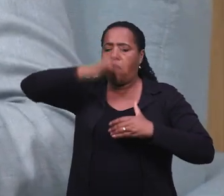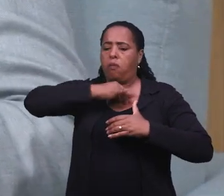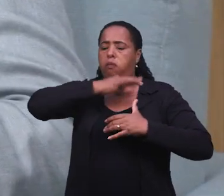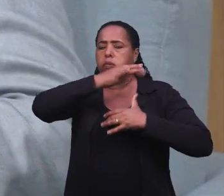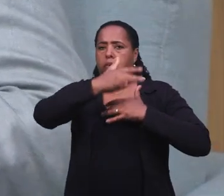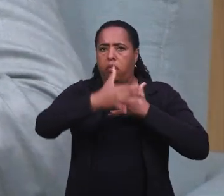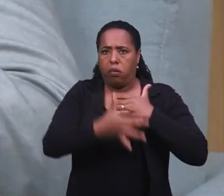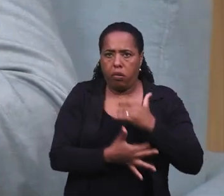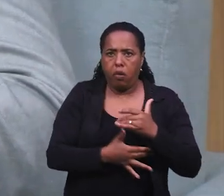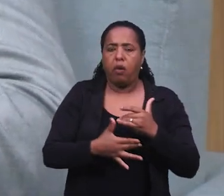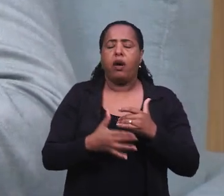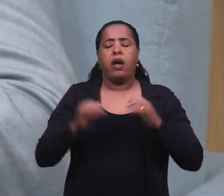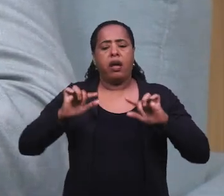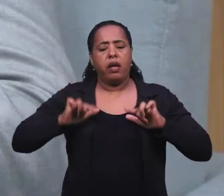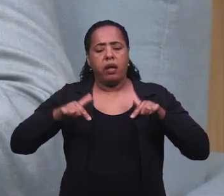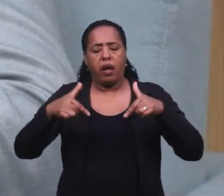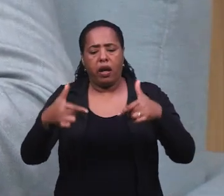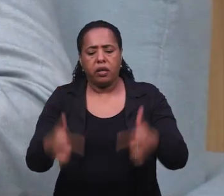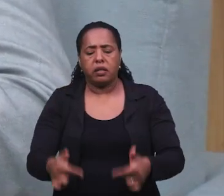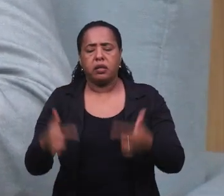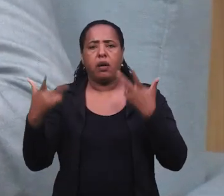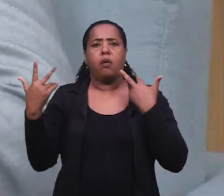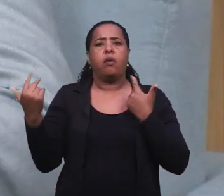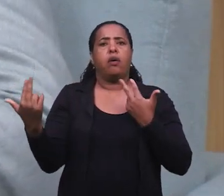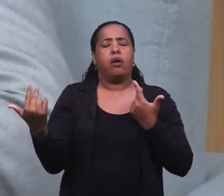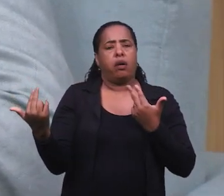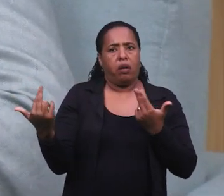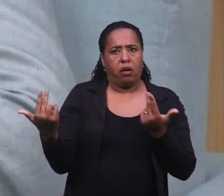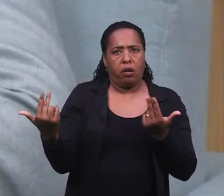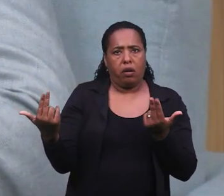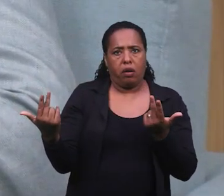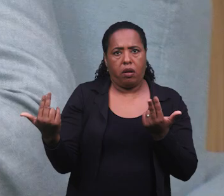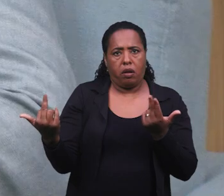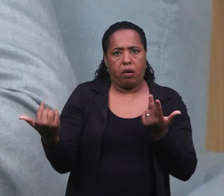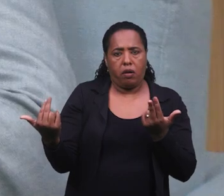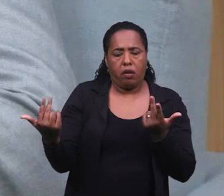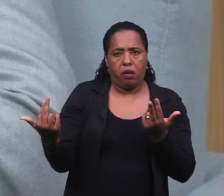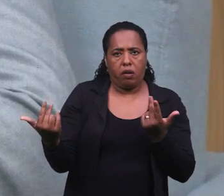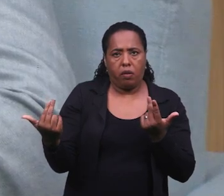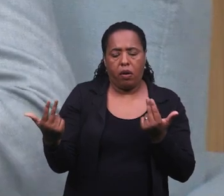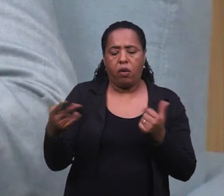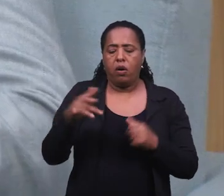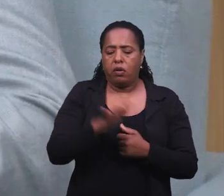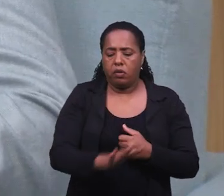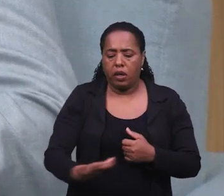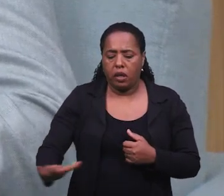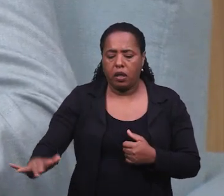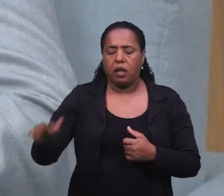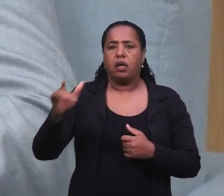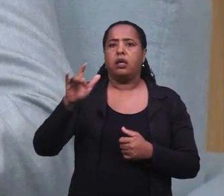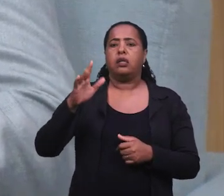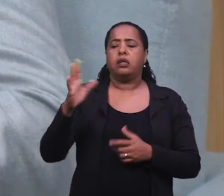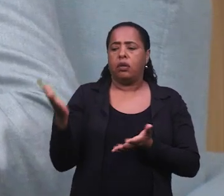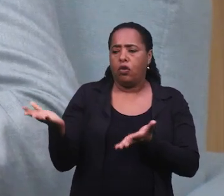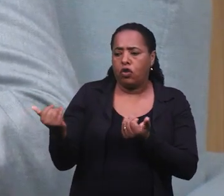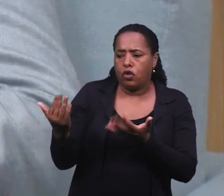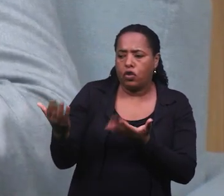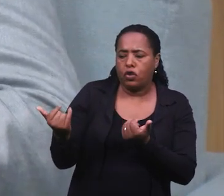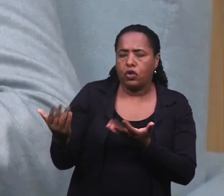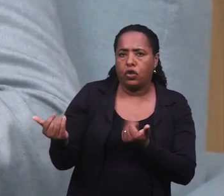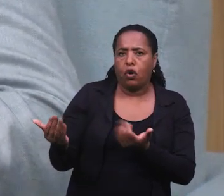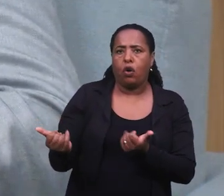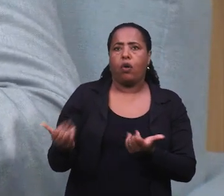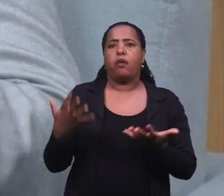acolhimento dentro de um ambiente espiritual. Porque um dia, como nós já citamos aqui, nós